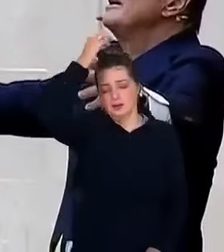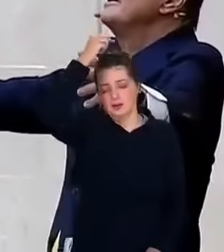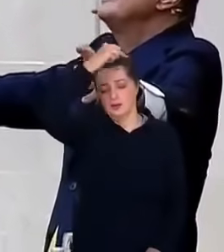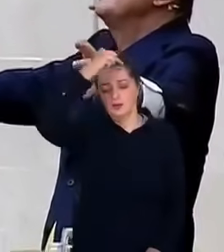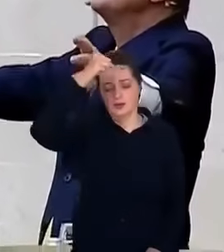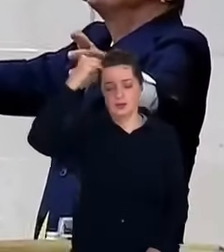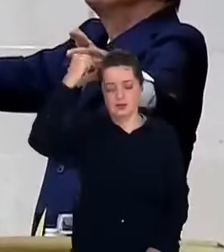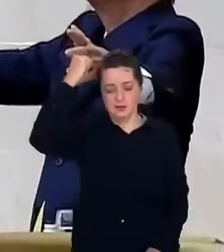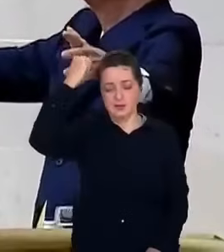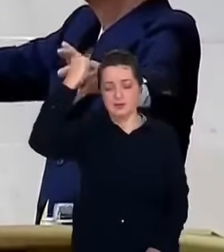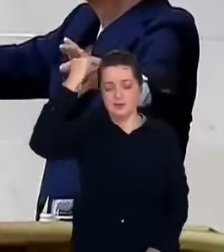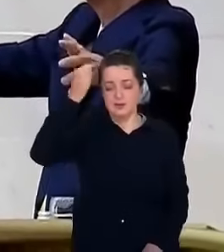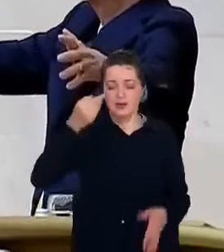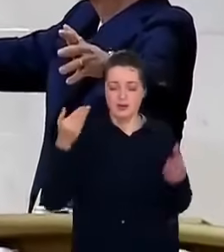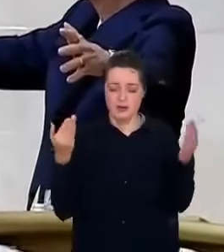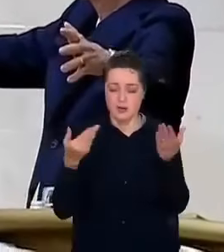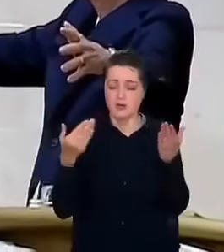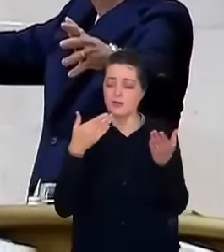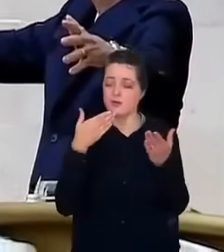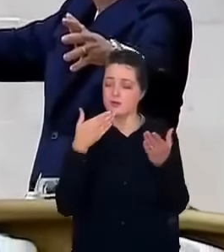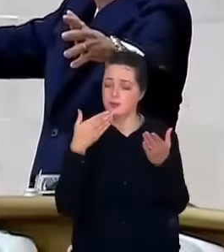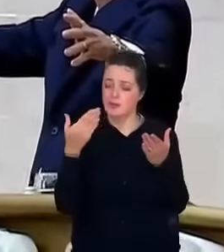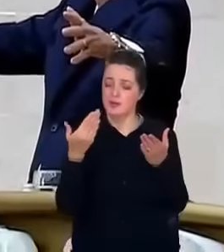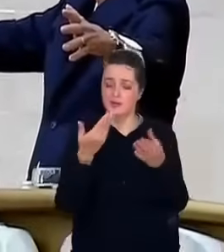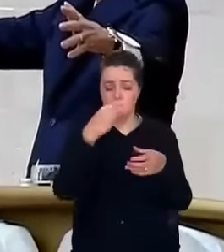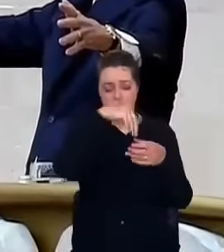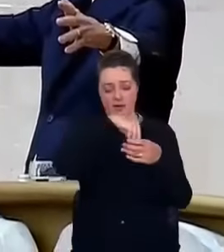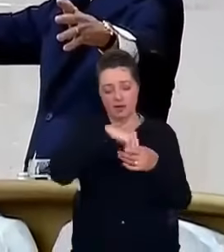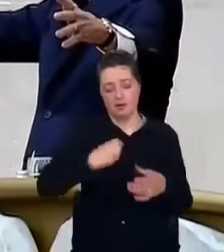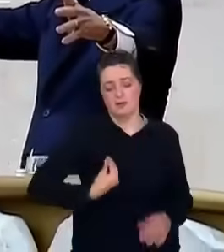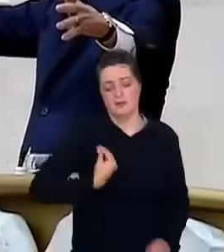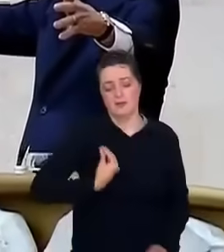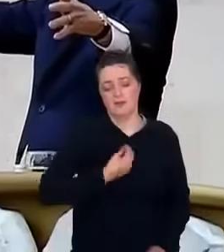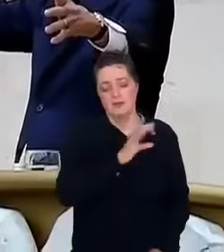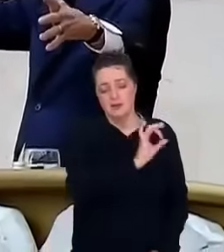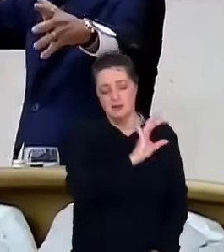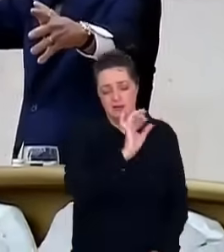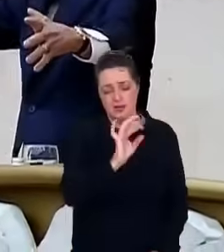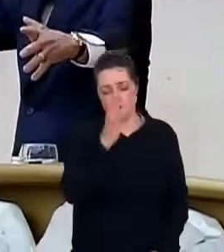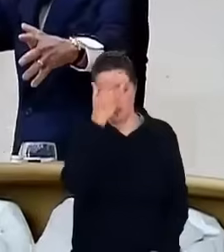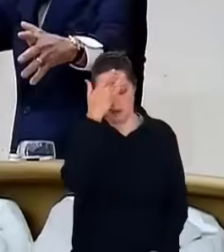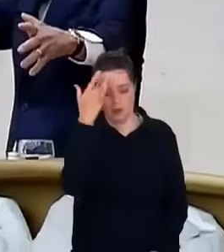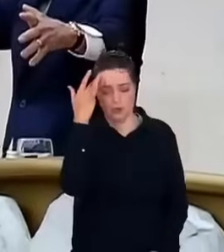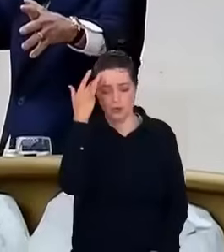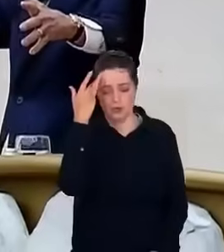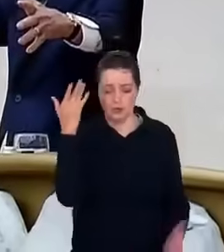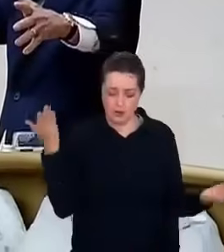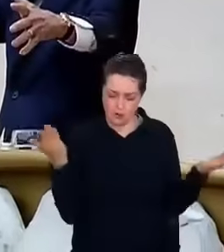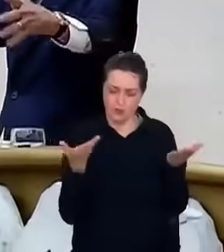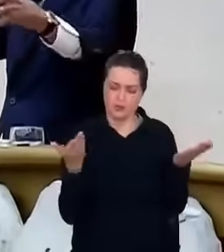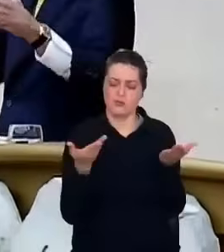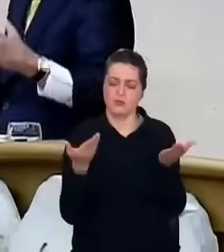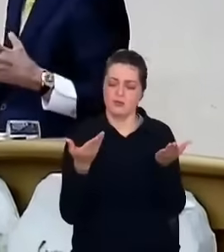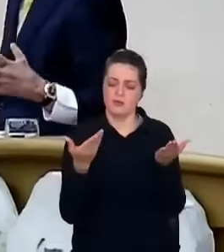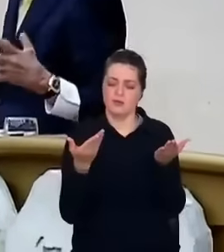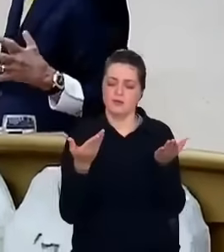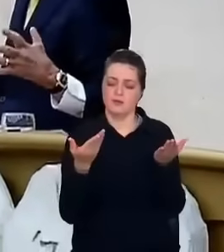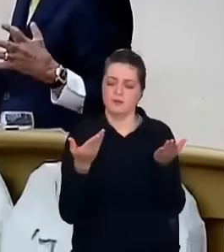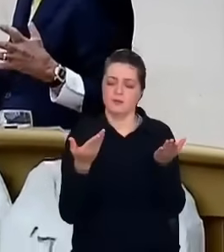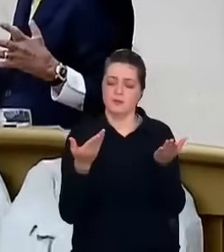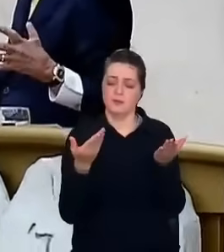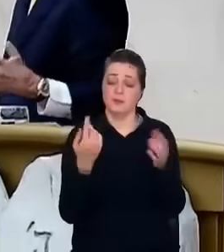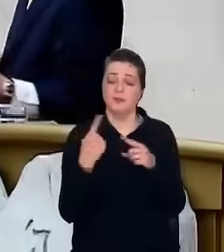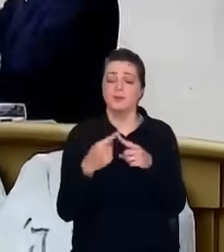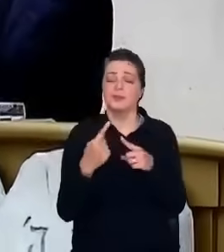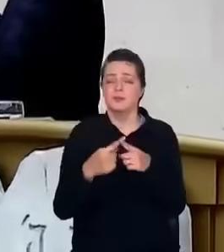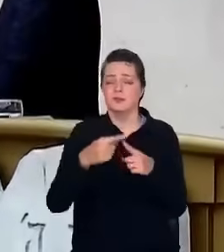venha neste momento sobre o teu povo, faça-se presente agora, porque o Senhor